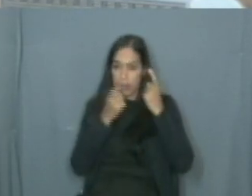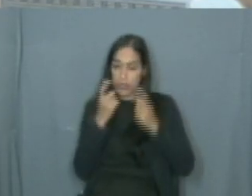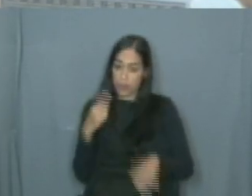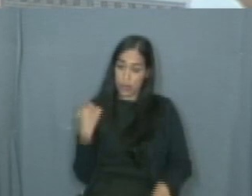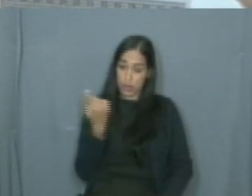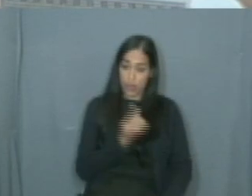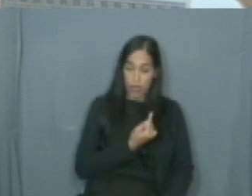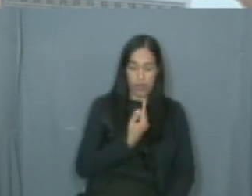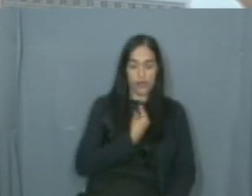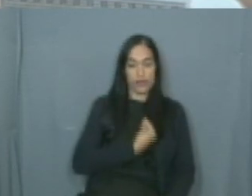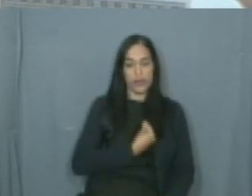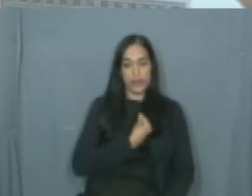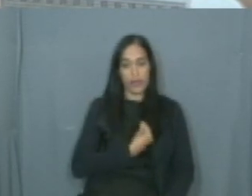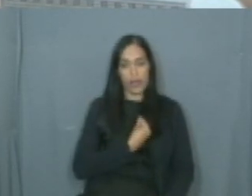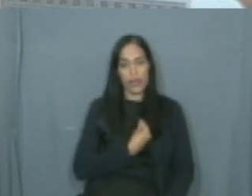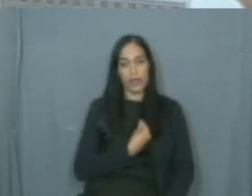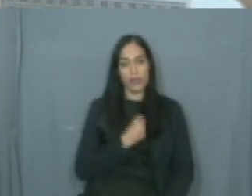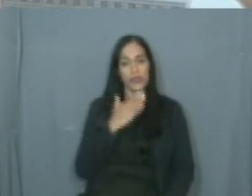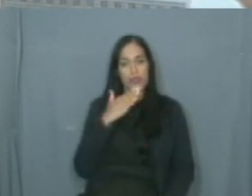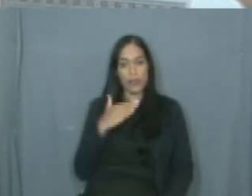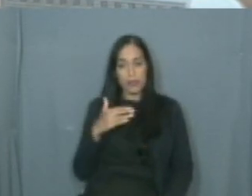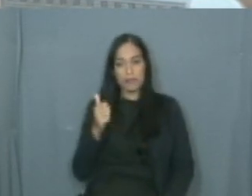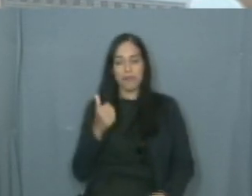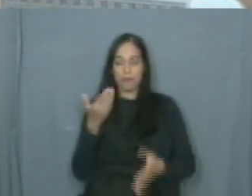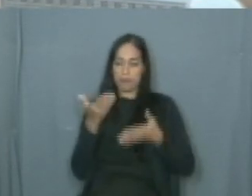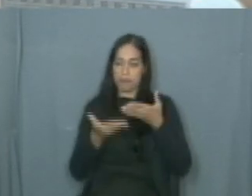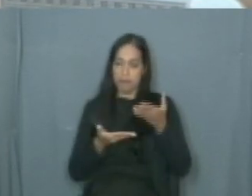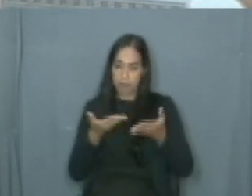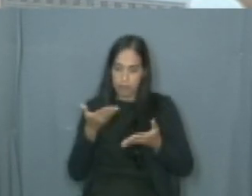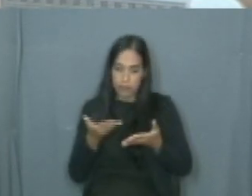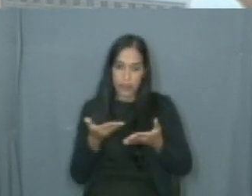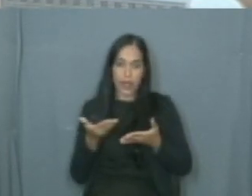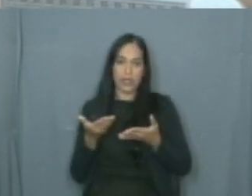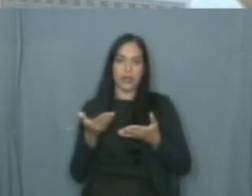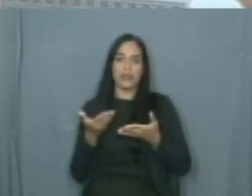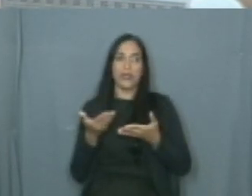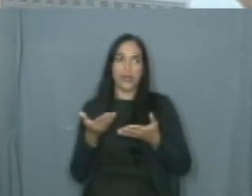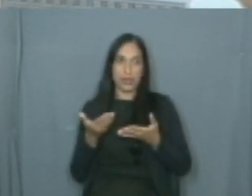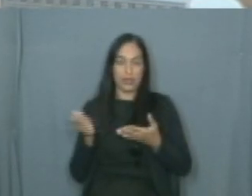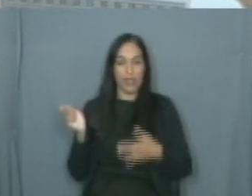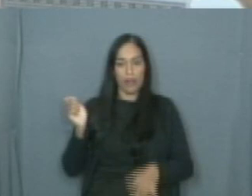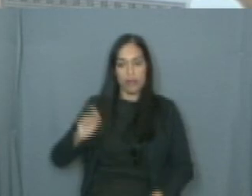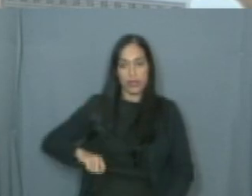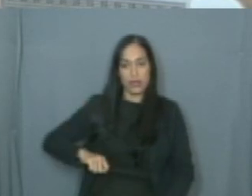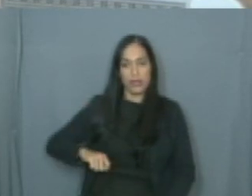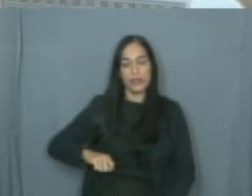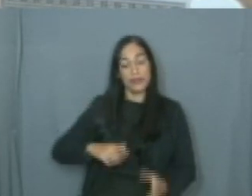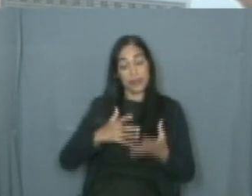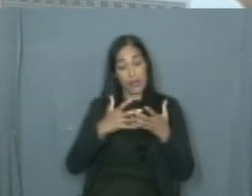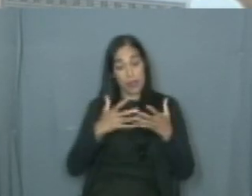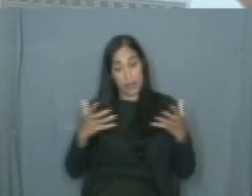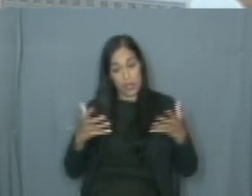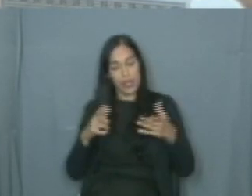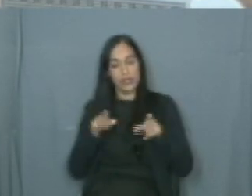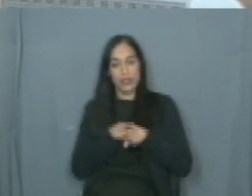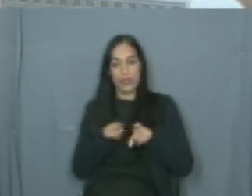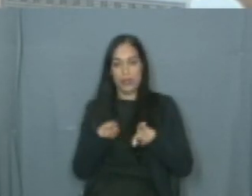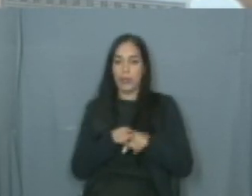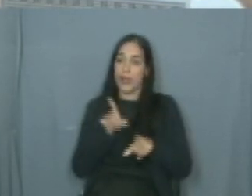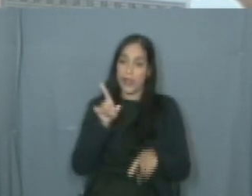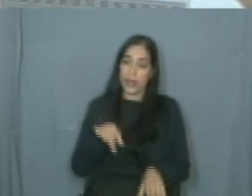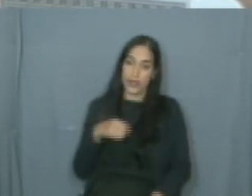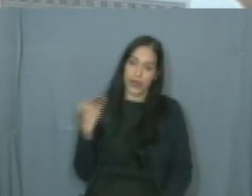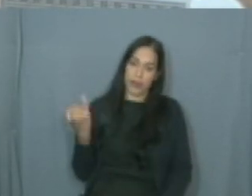nós temos com a melhoria do atendimento e que a rede possa ser ampliada. Isso é muito